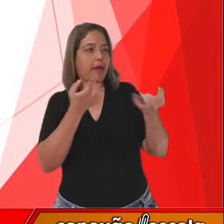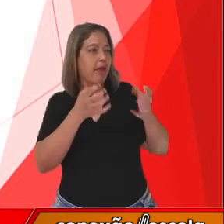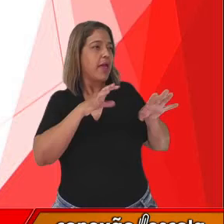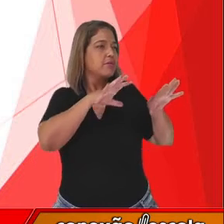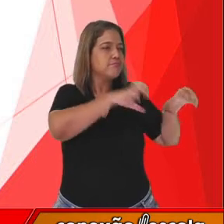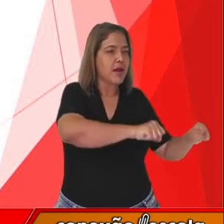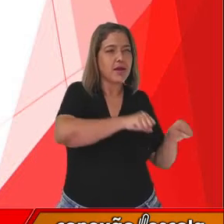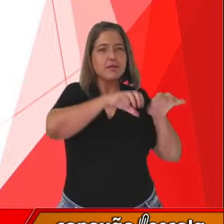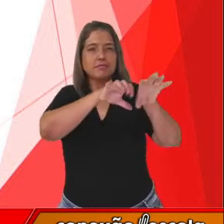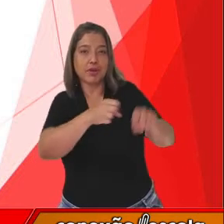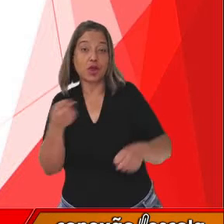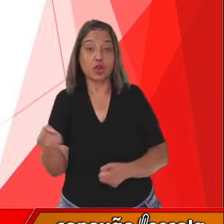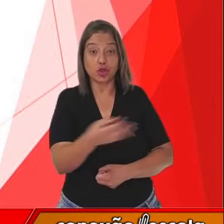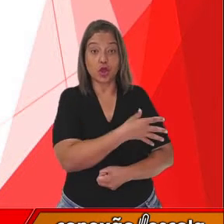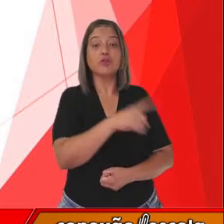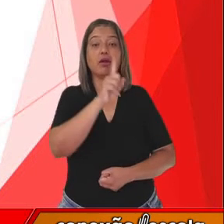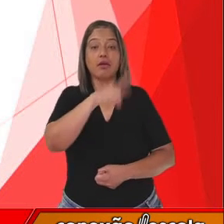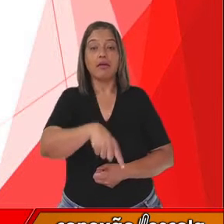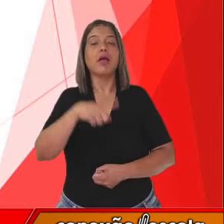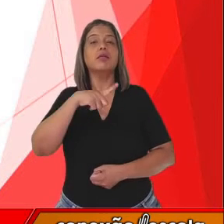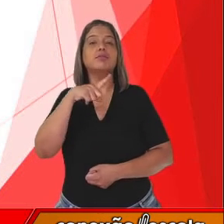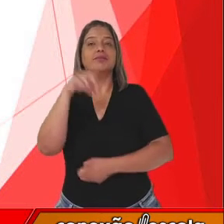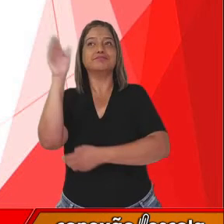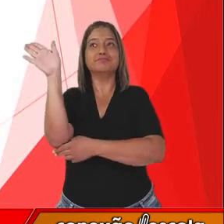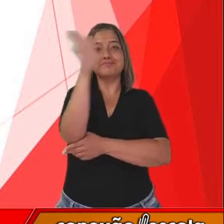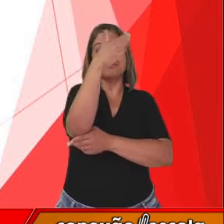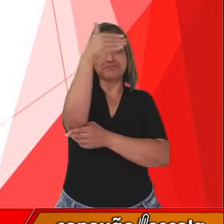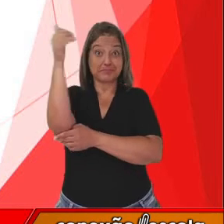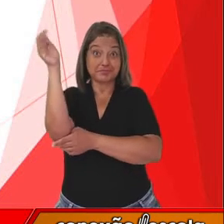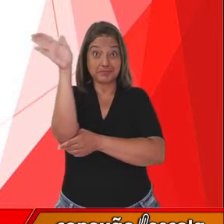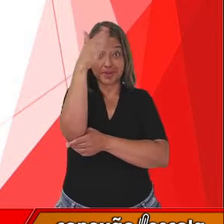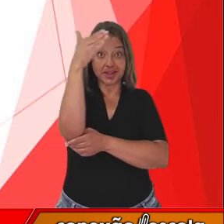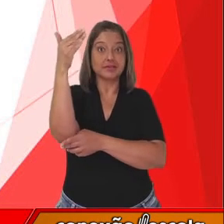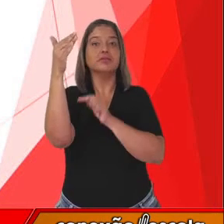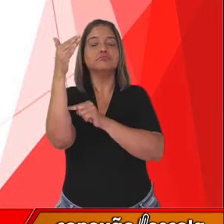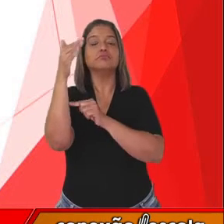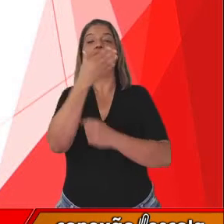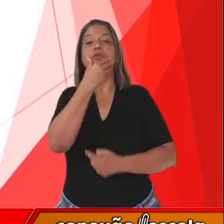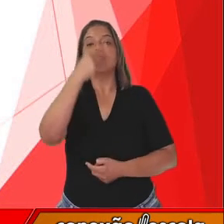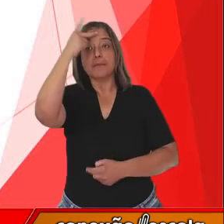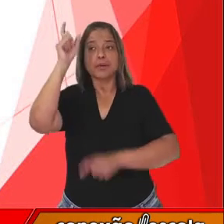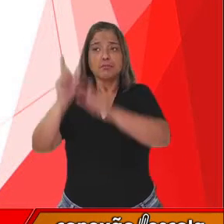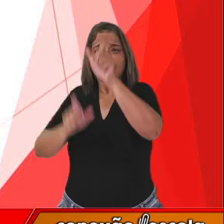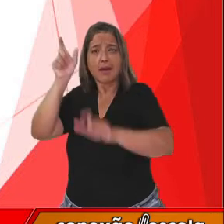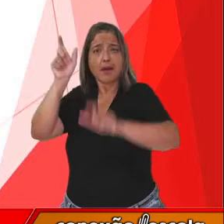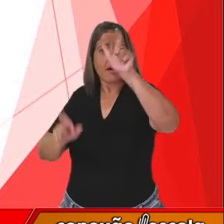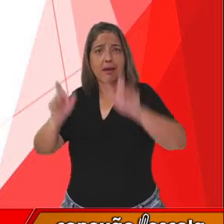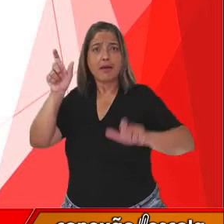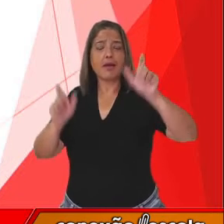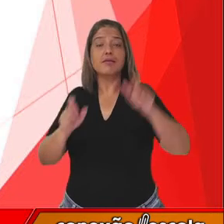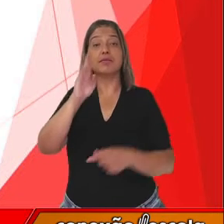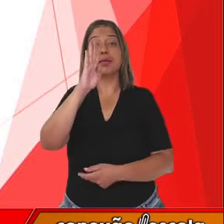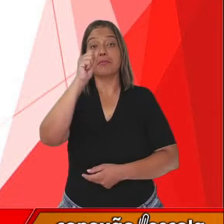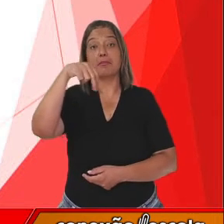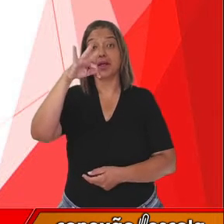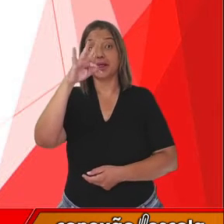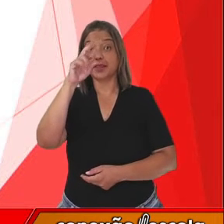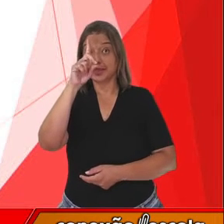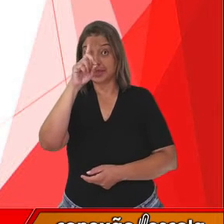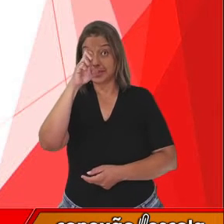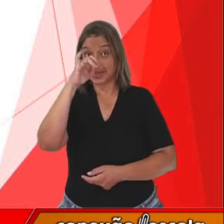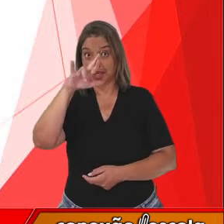bandeiras, que foram expedições que iniciaram a ocupação no interior do Brasil. Como